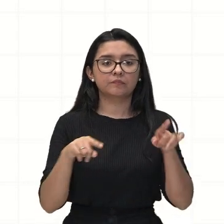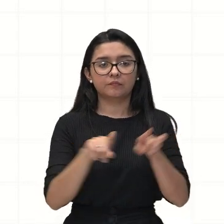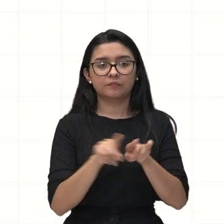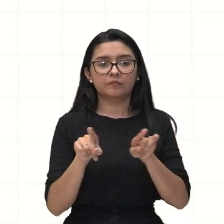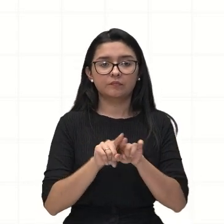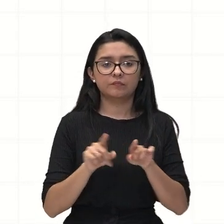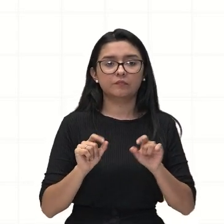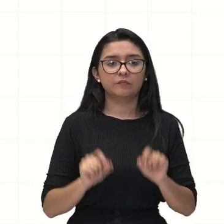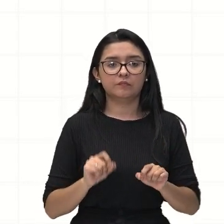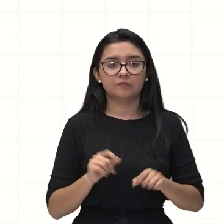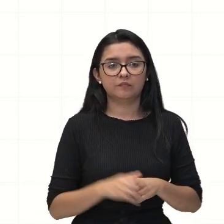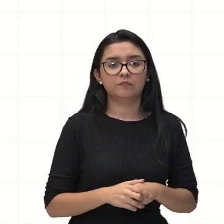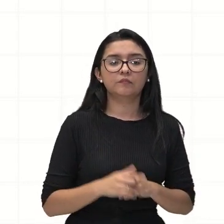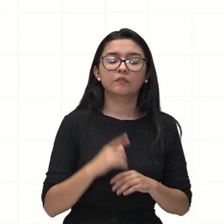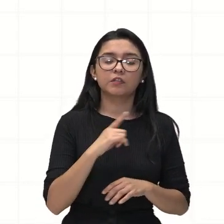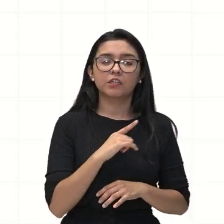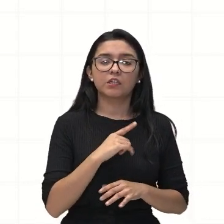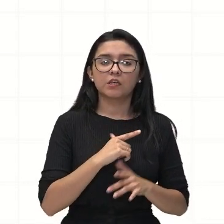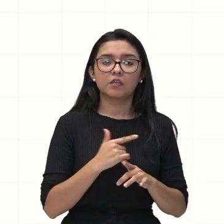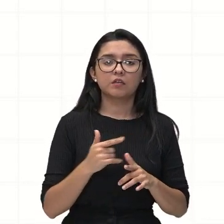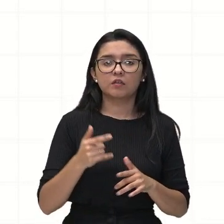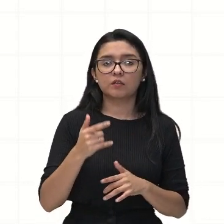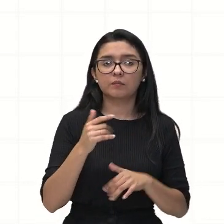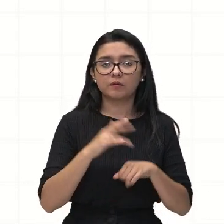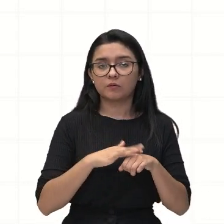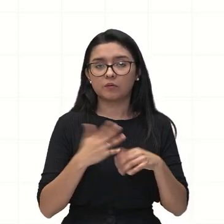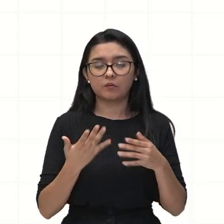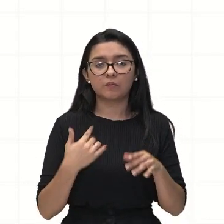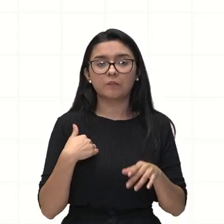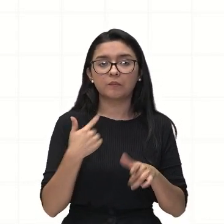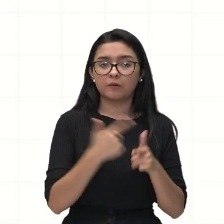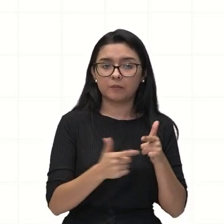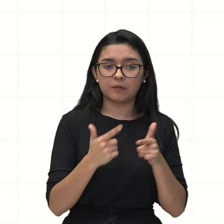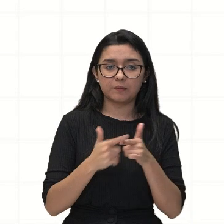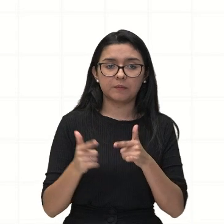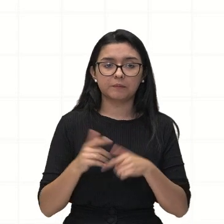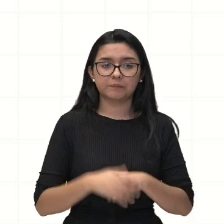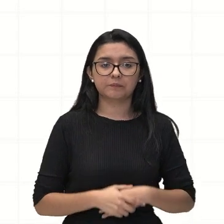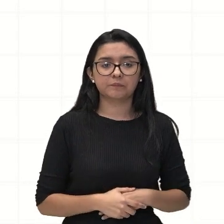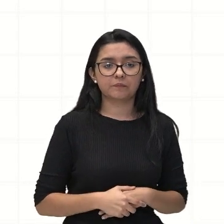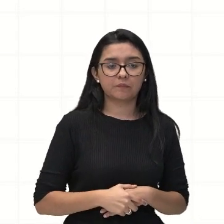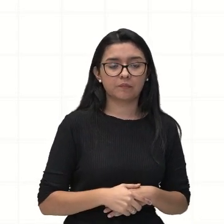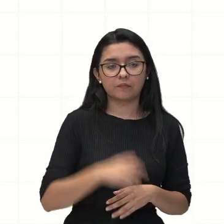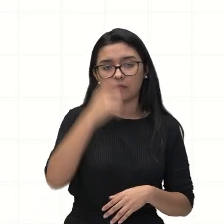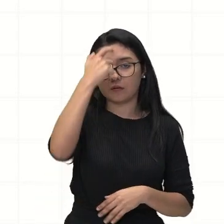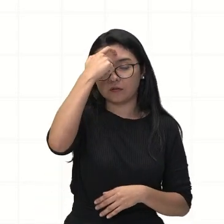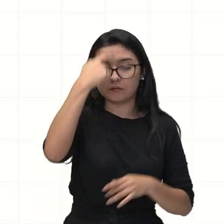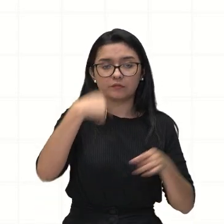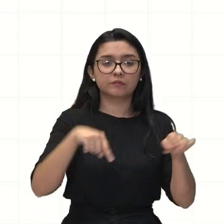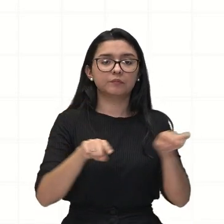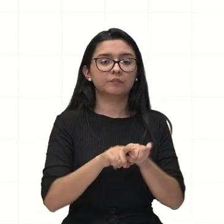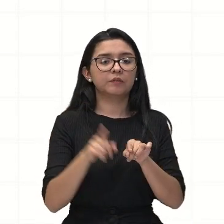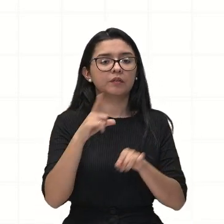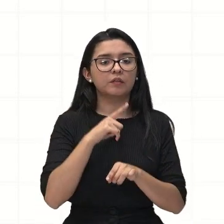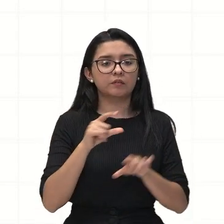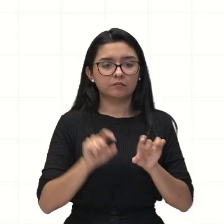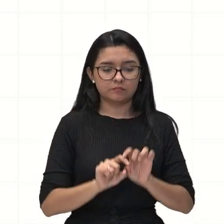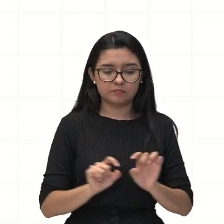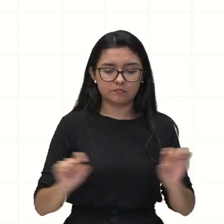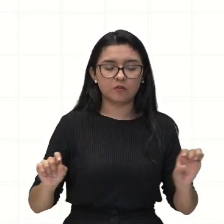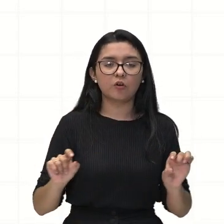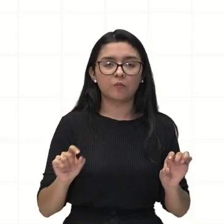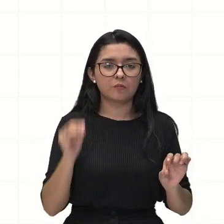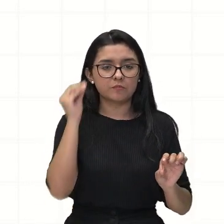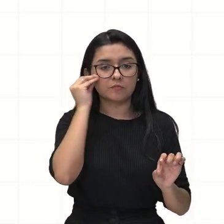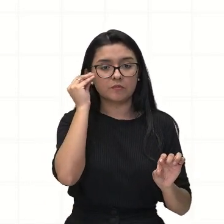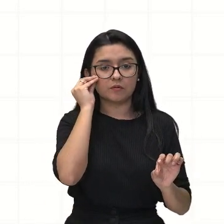é aquelas pessoas que apresentam algum tipo de problema mental ou intelectual. Ainda tem uma observação, né? Às vezes o